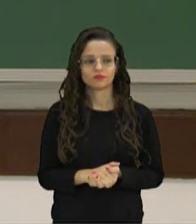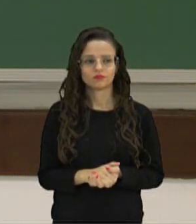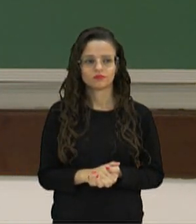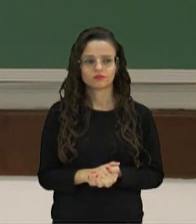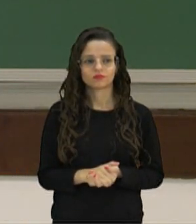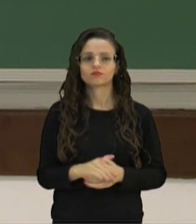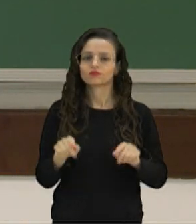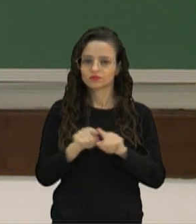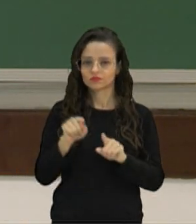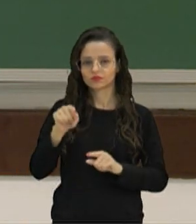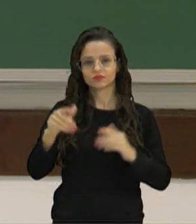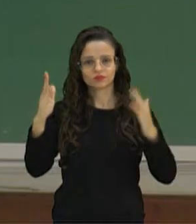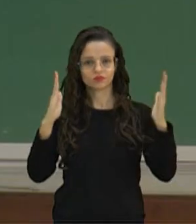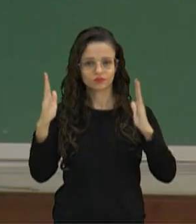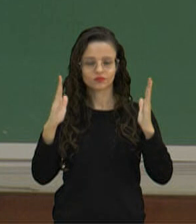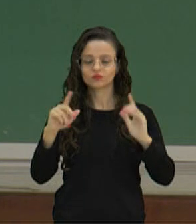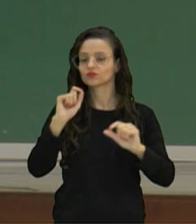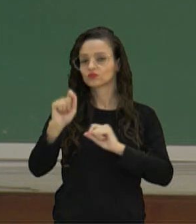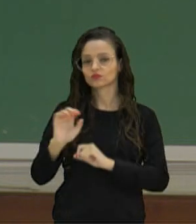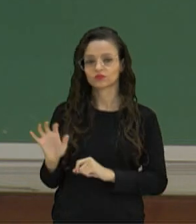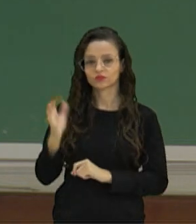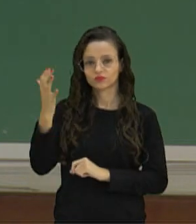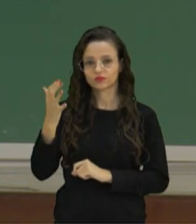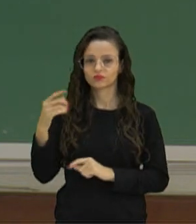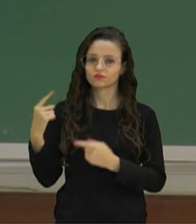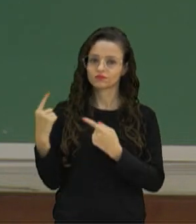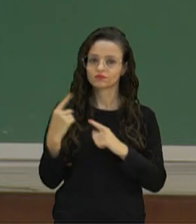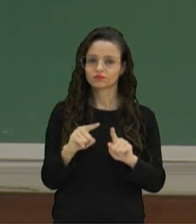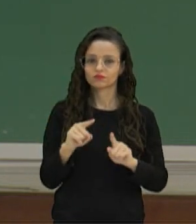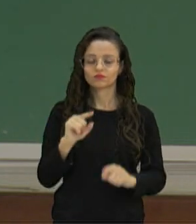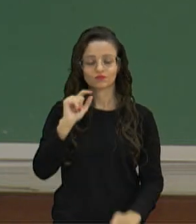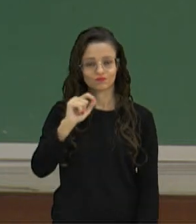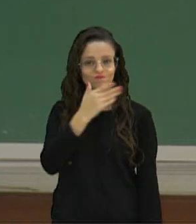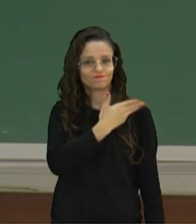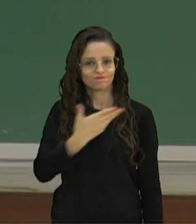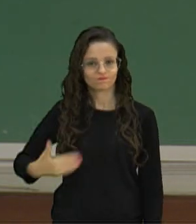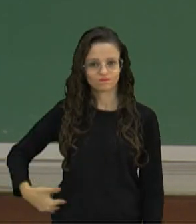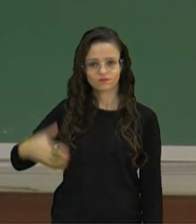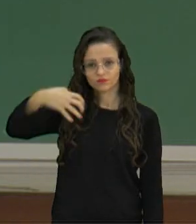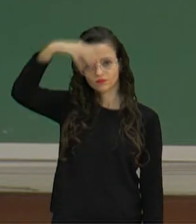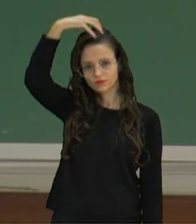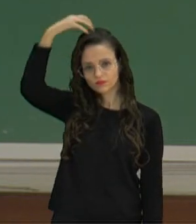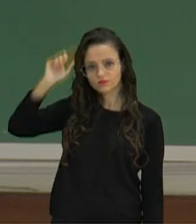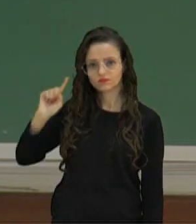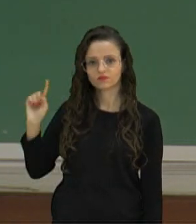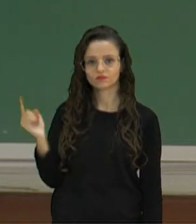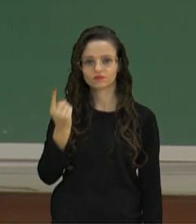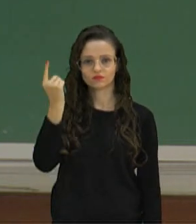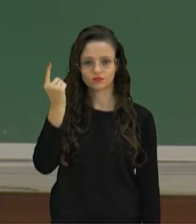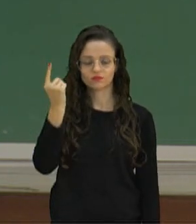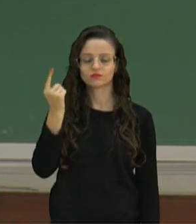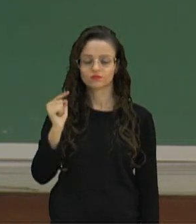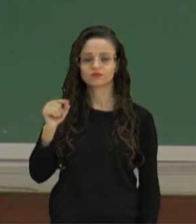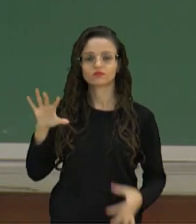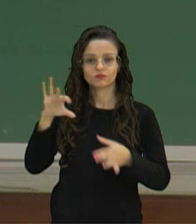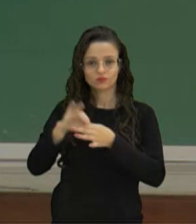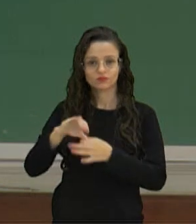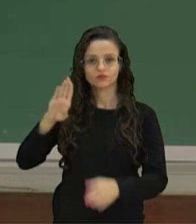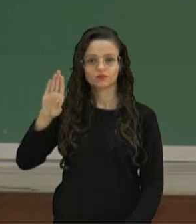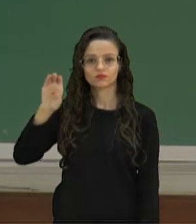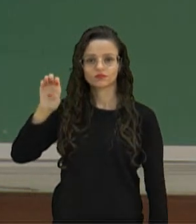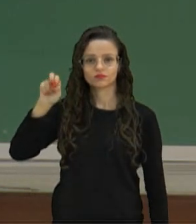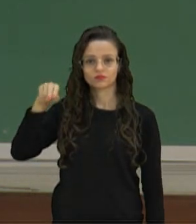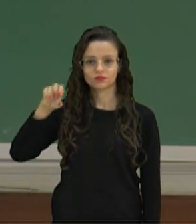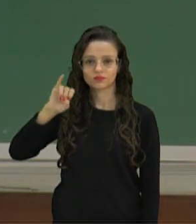E aquele período é a reação ao poder tirânico do absolutismo. De acordo com o Benjamin, a arte barroca ela